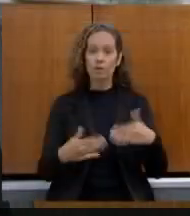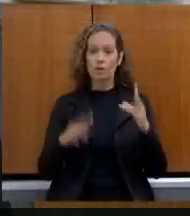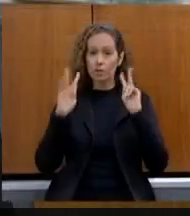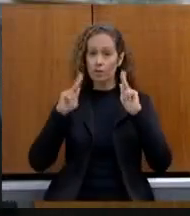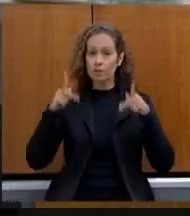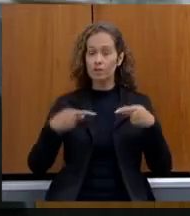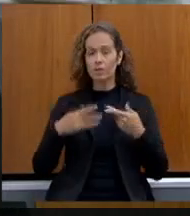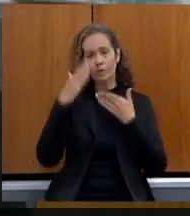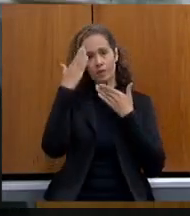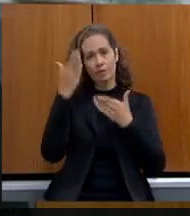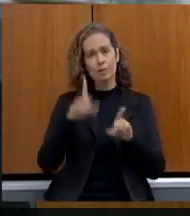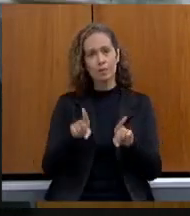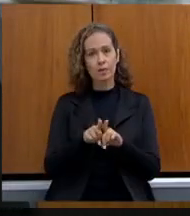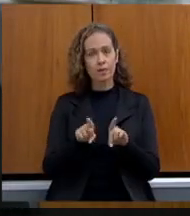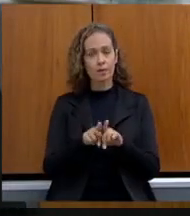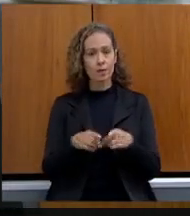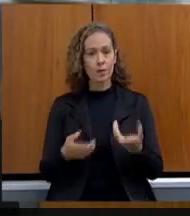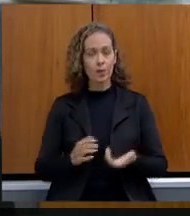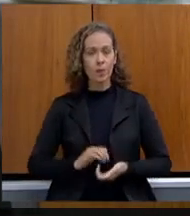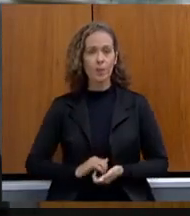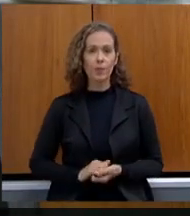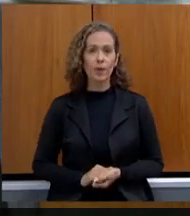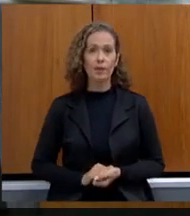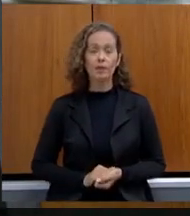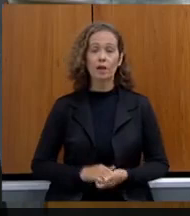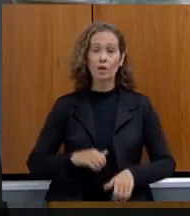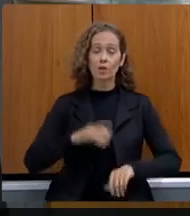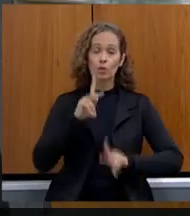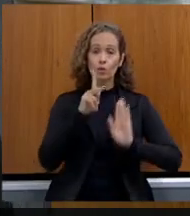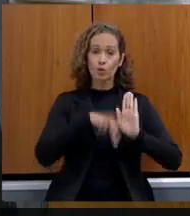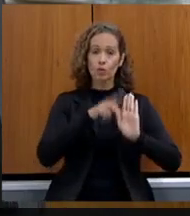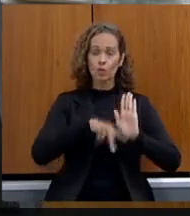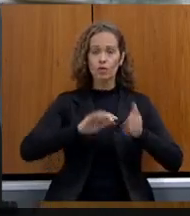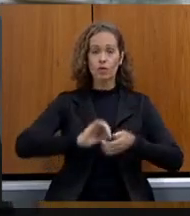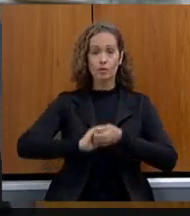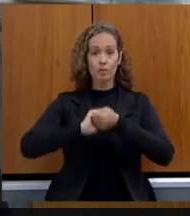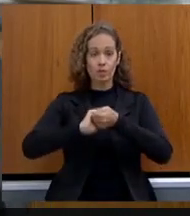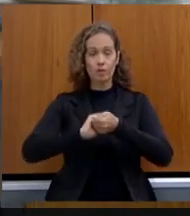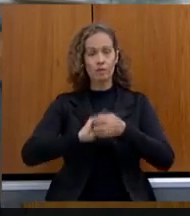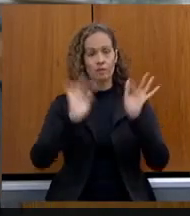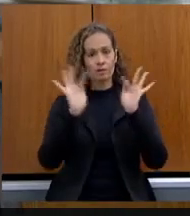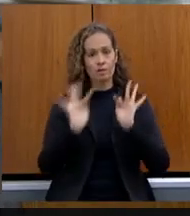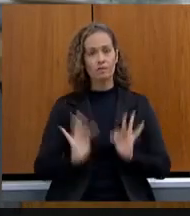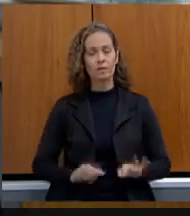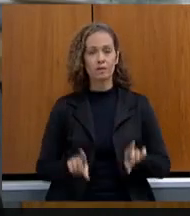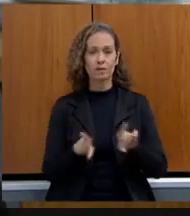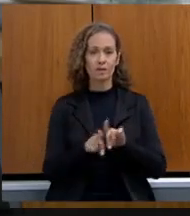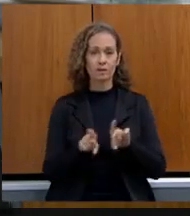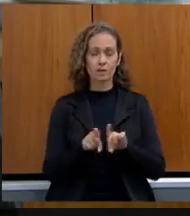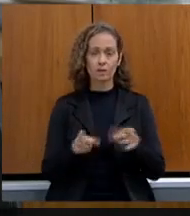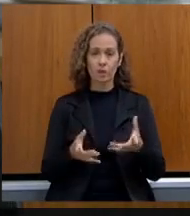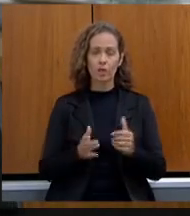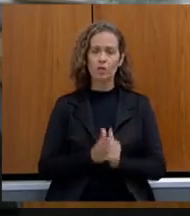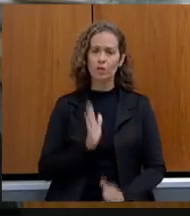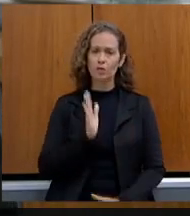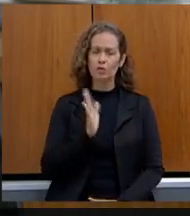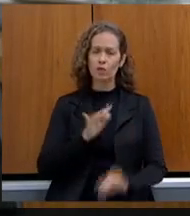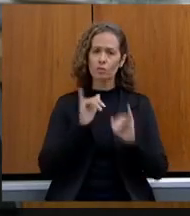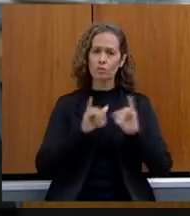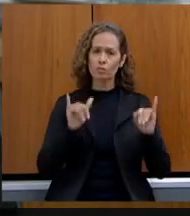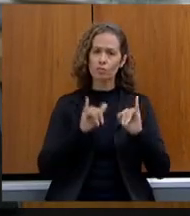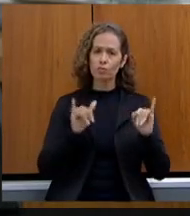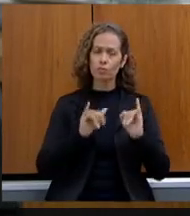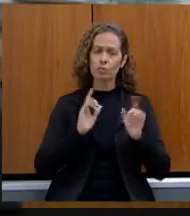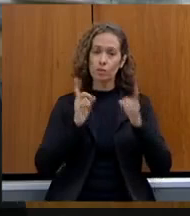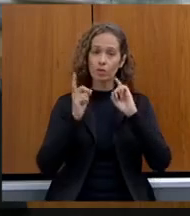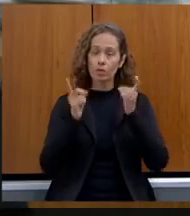meu agradecimento é em relação aos dados fico muito feliz também do Senhor falar e já fiz esse anúncio não foram